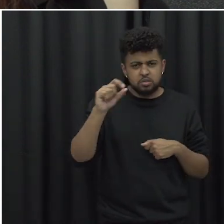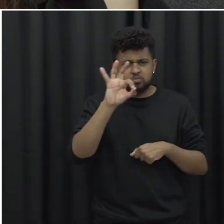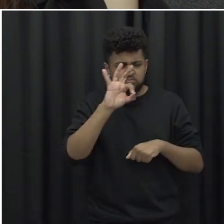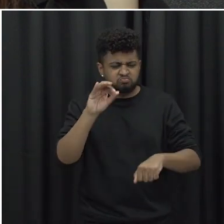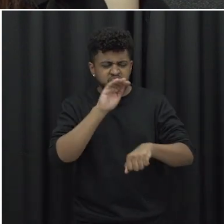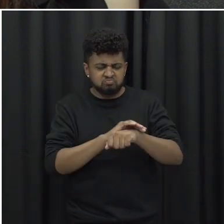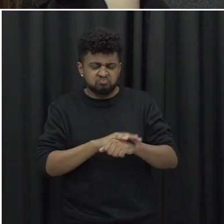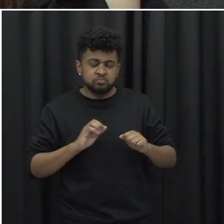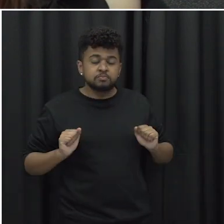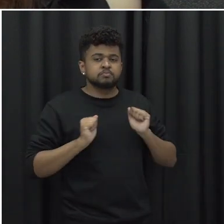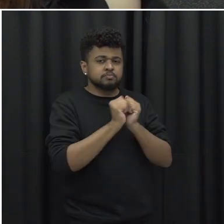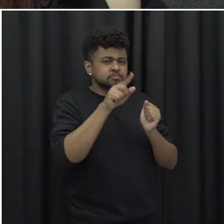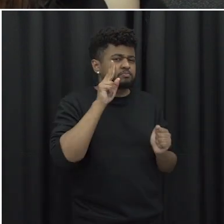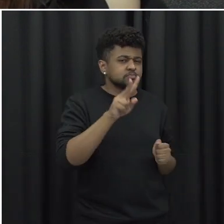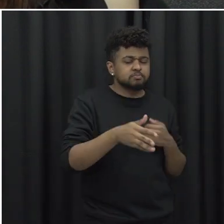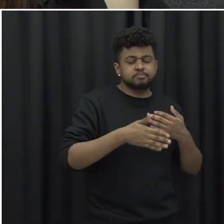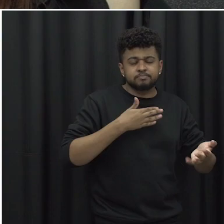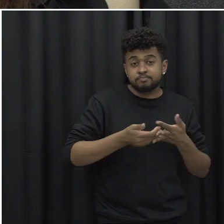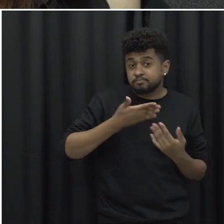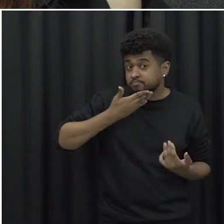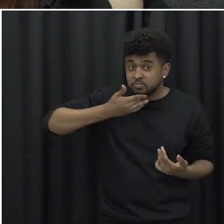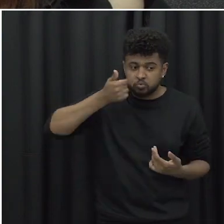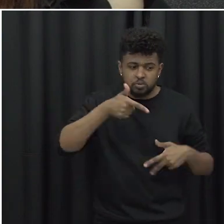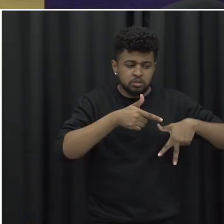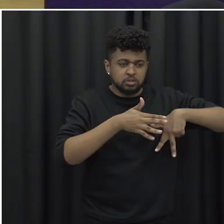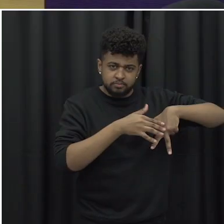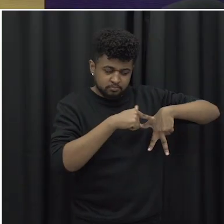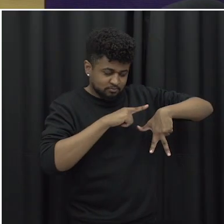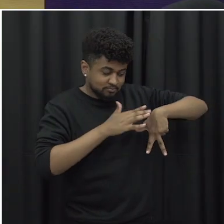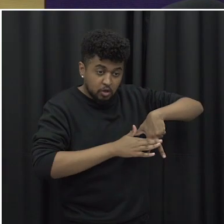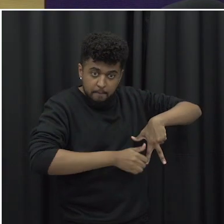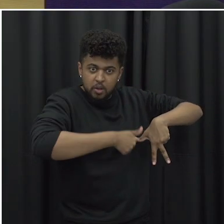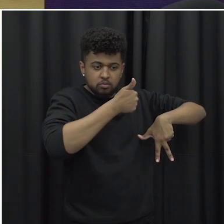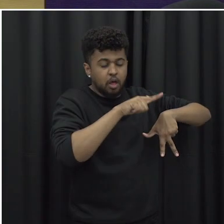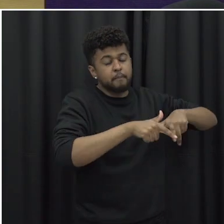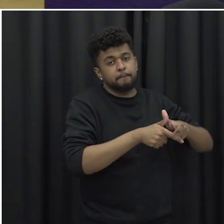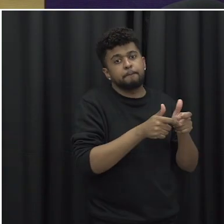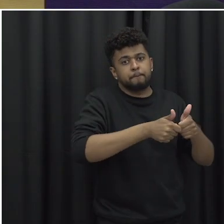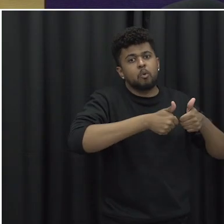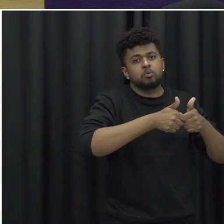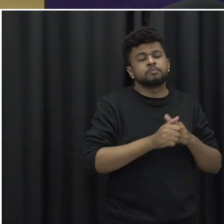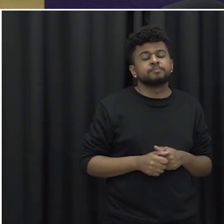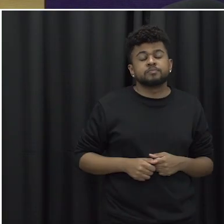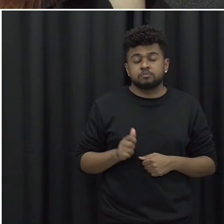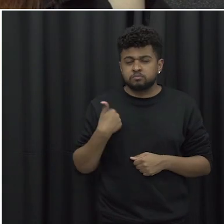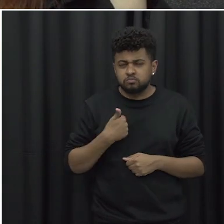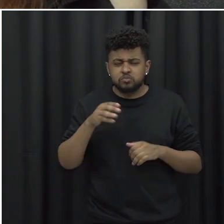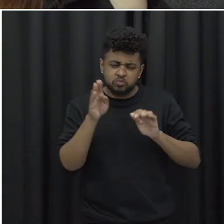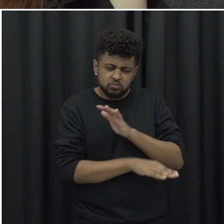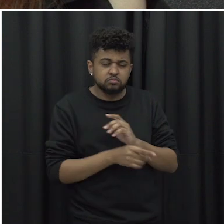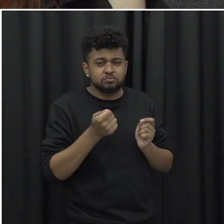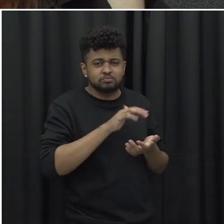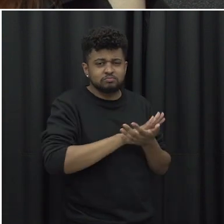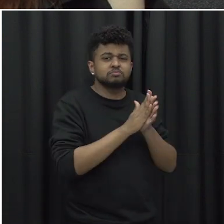benefício. Então, assim, a gente tira um pouco desse preconceito, mas também a gente não pode ter colocar toda a esperança na medicação. É